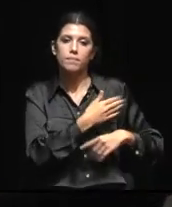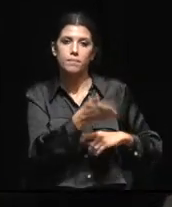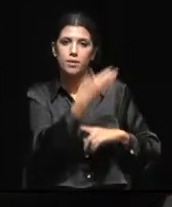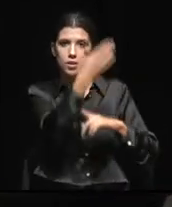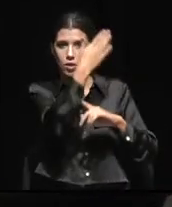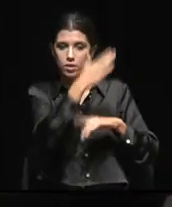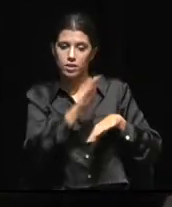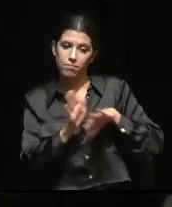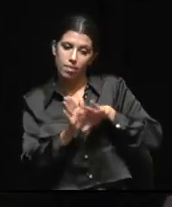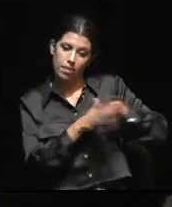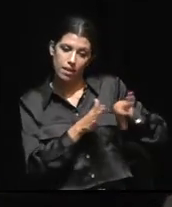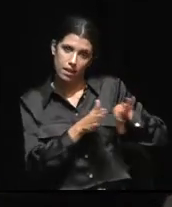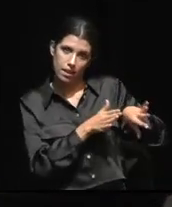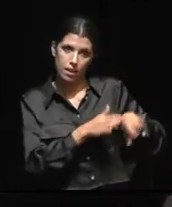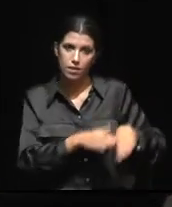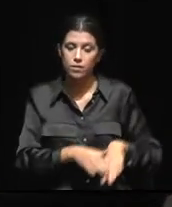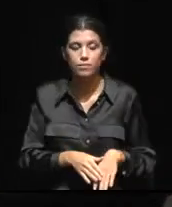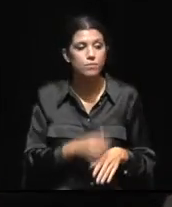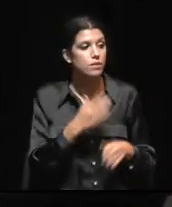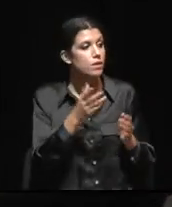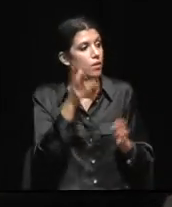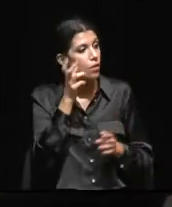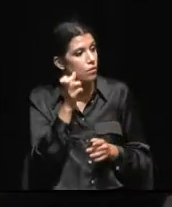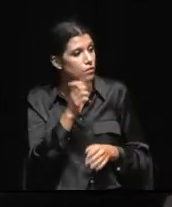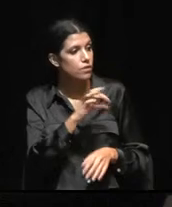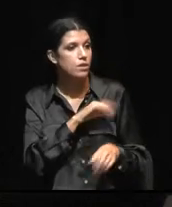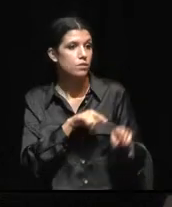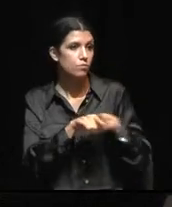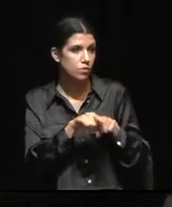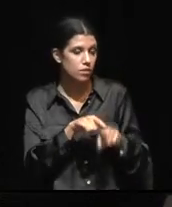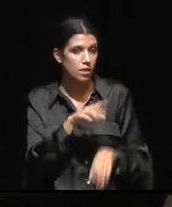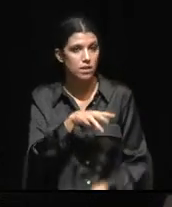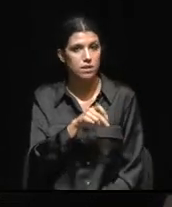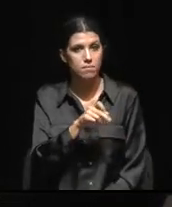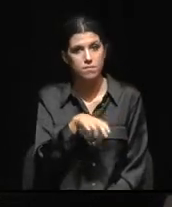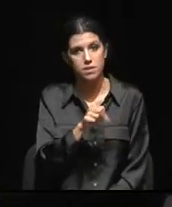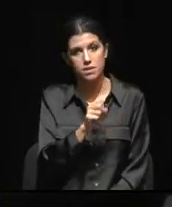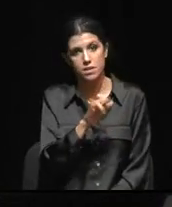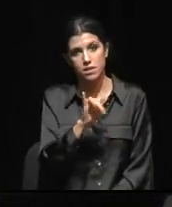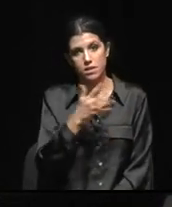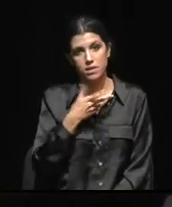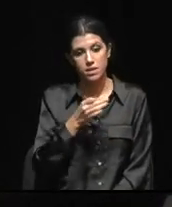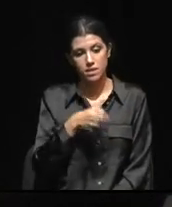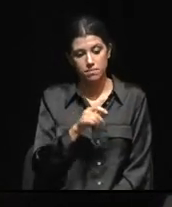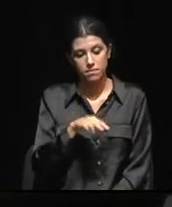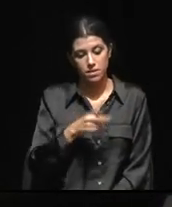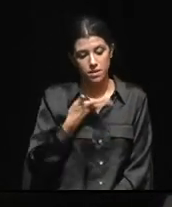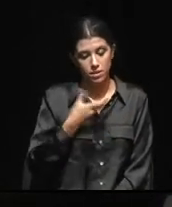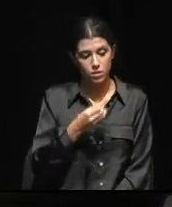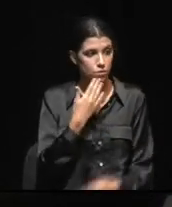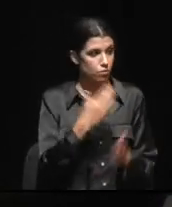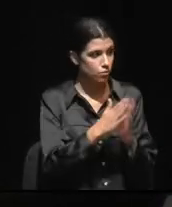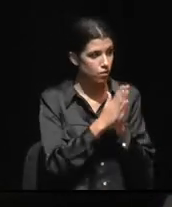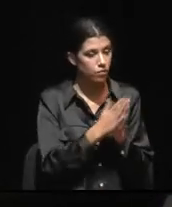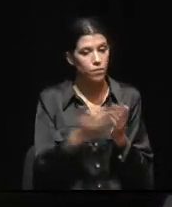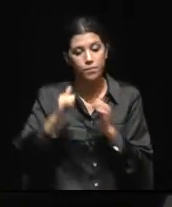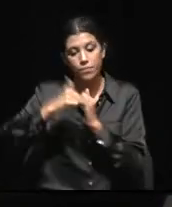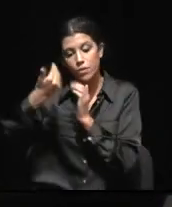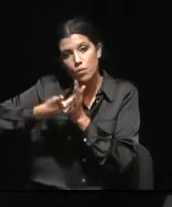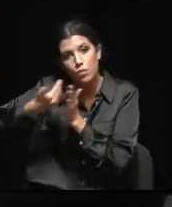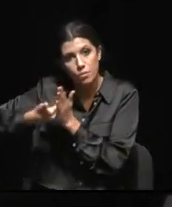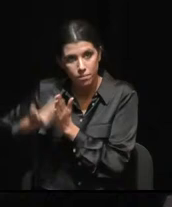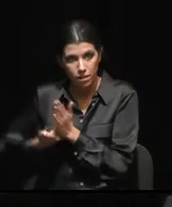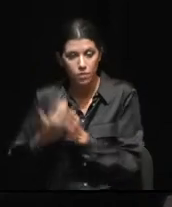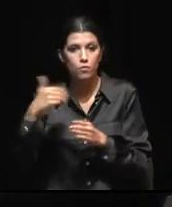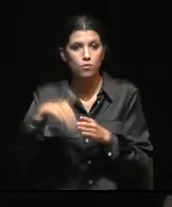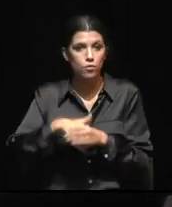Patriotas Ora vamos ouvir a deputada Margarida Penedo por favor estes documentos